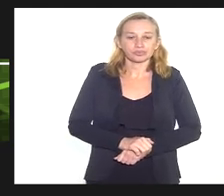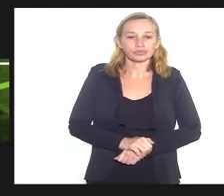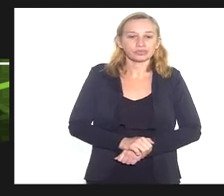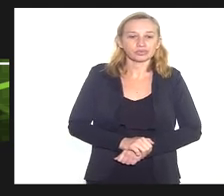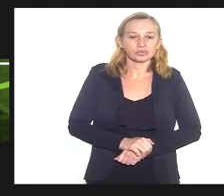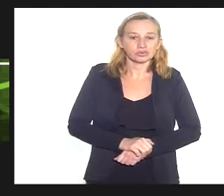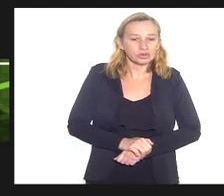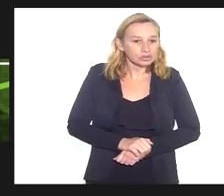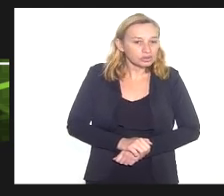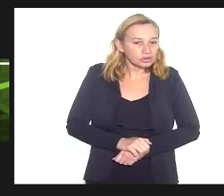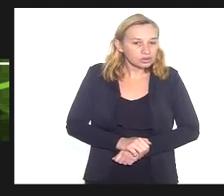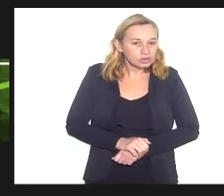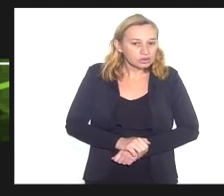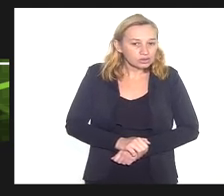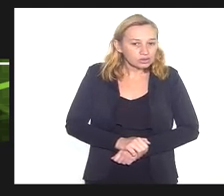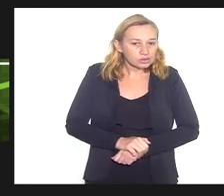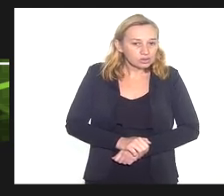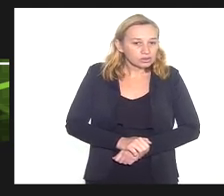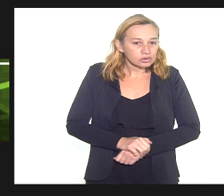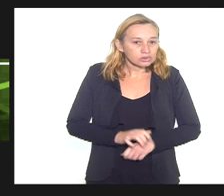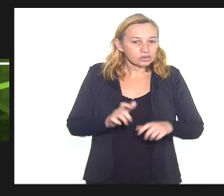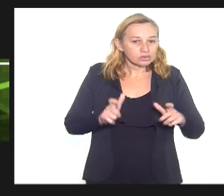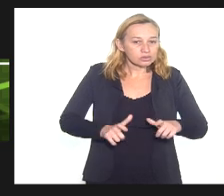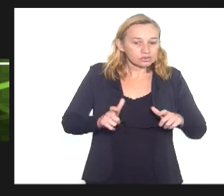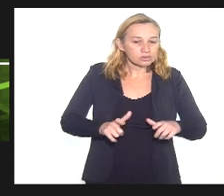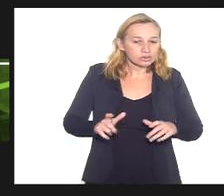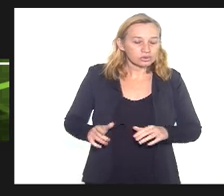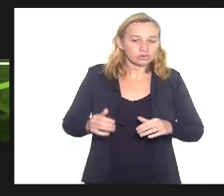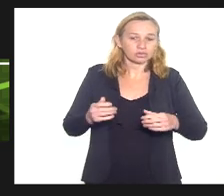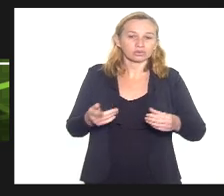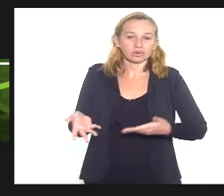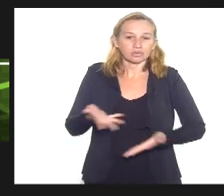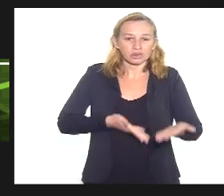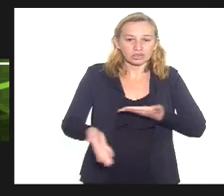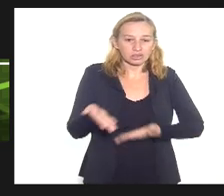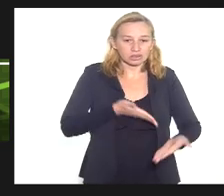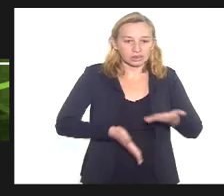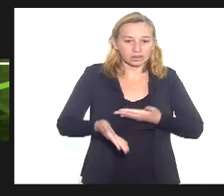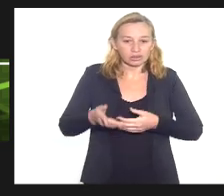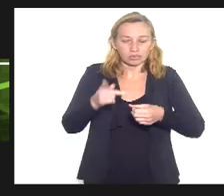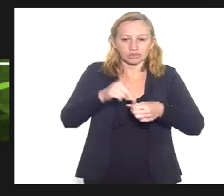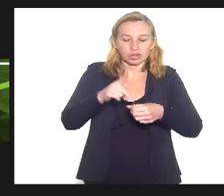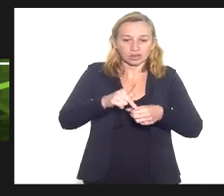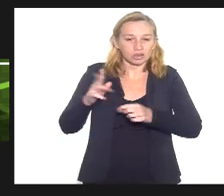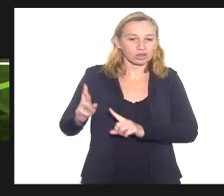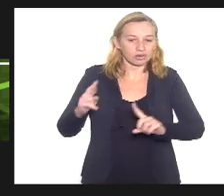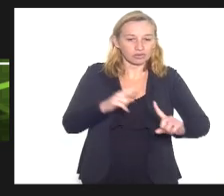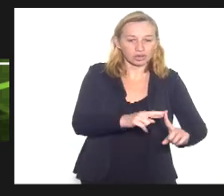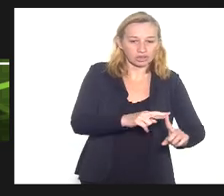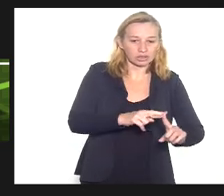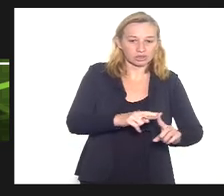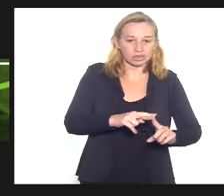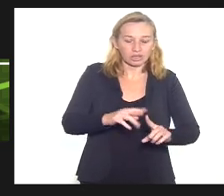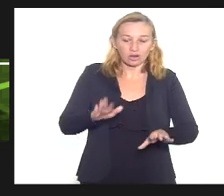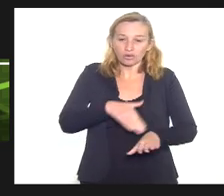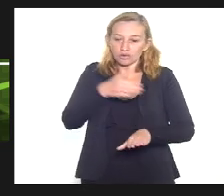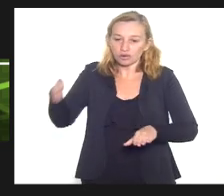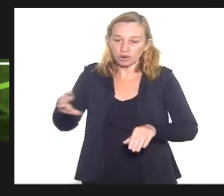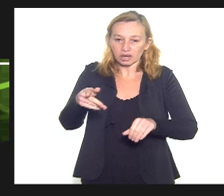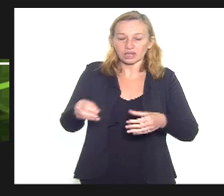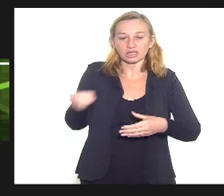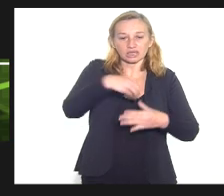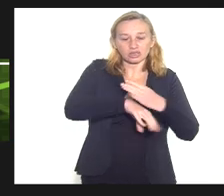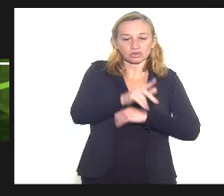Campo de Roncador, onde temos muito orgulho de ser parceiros da Petrobras nesse ativo de referência nacional e internacional do petróleo e